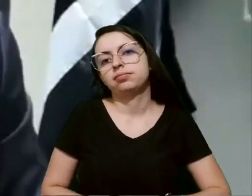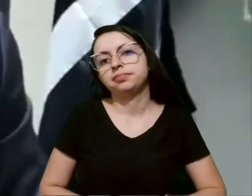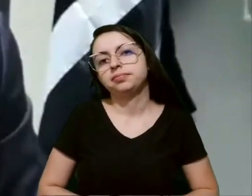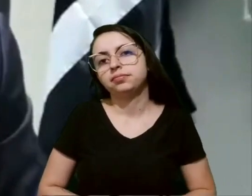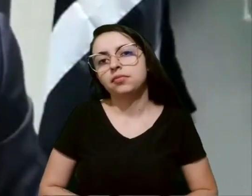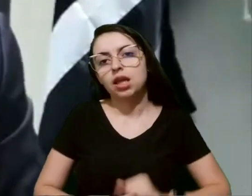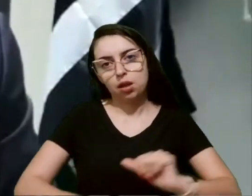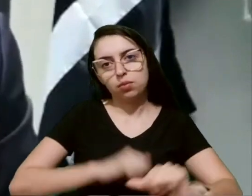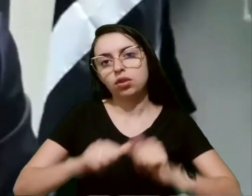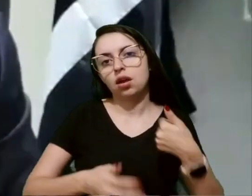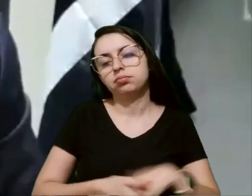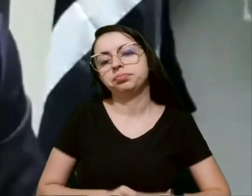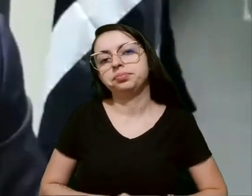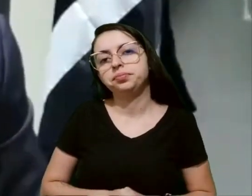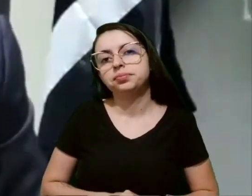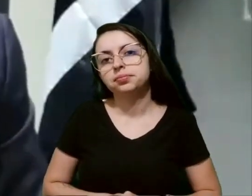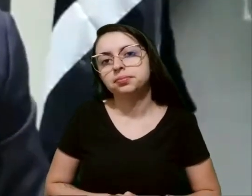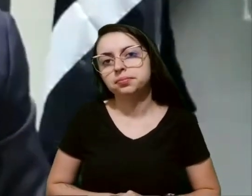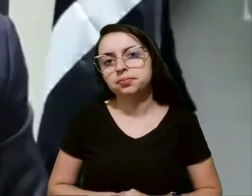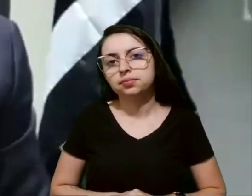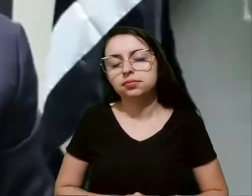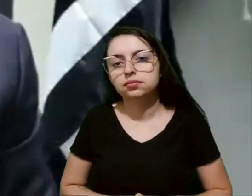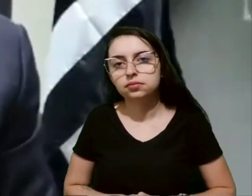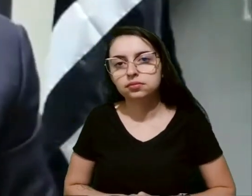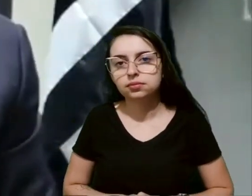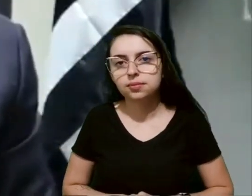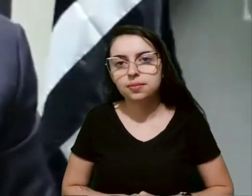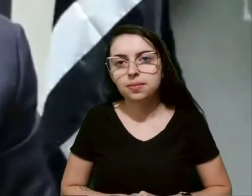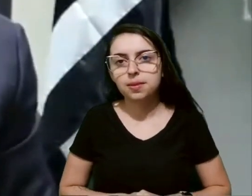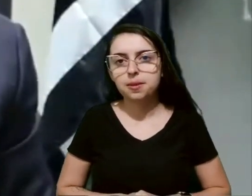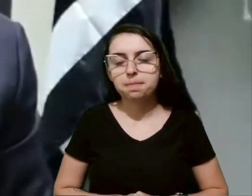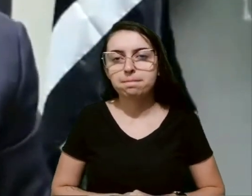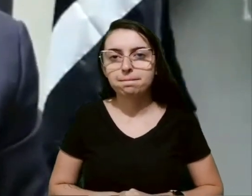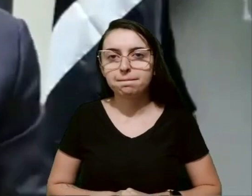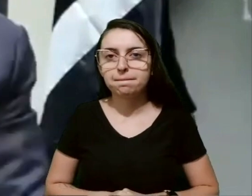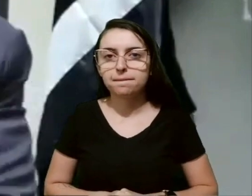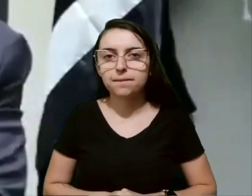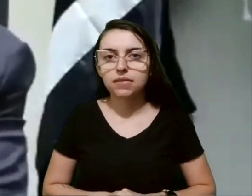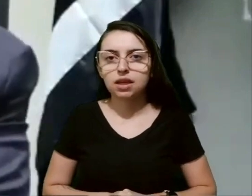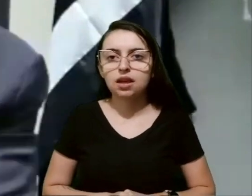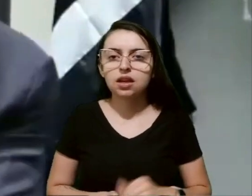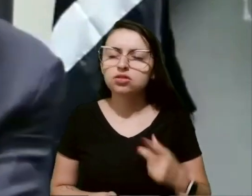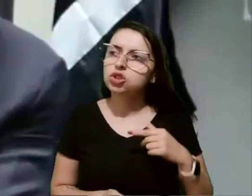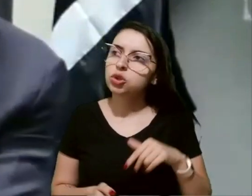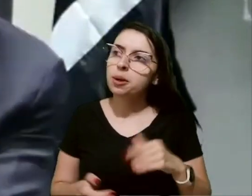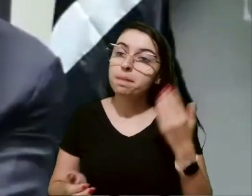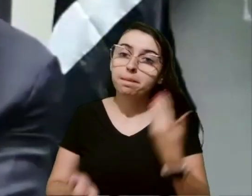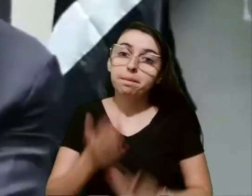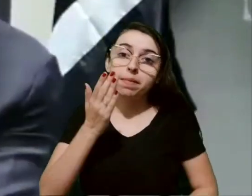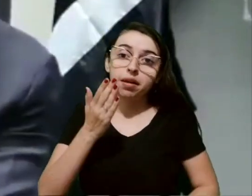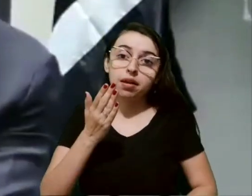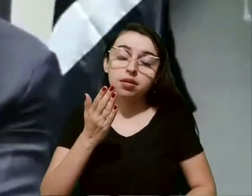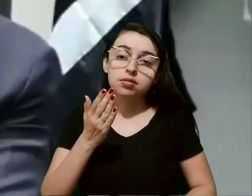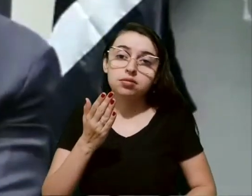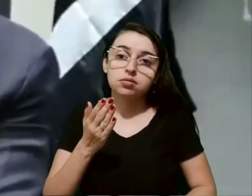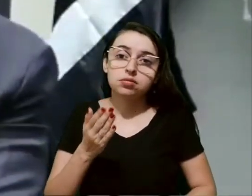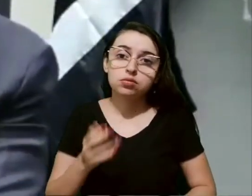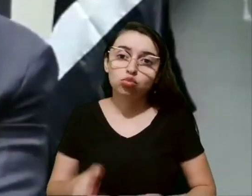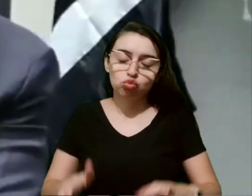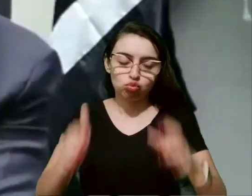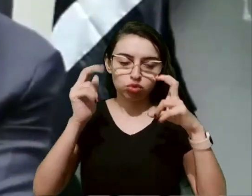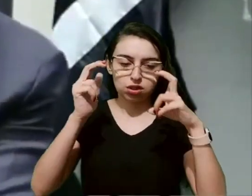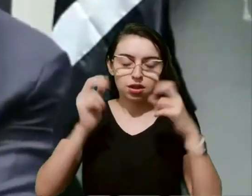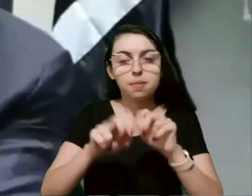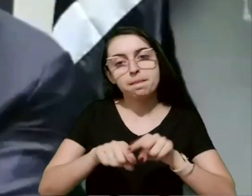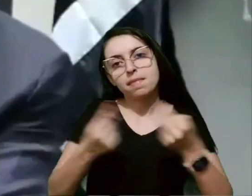E e e a a E com isso, acho que a gente perde um certo protagonismo, mas